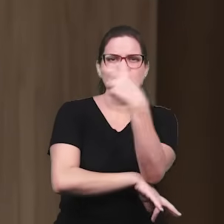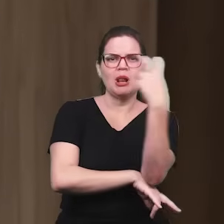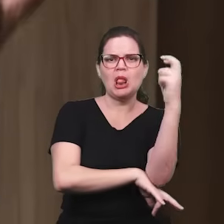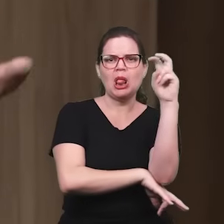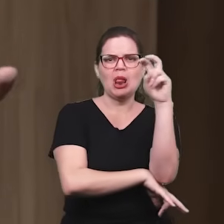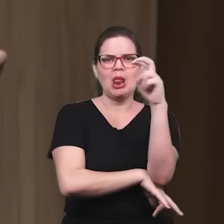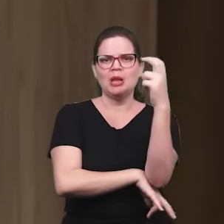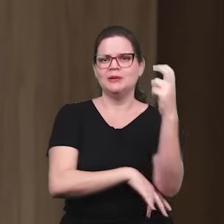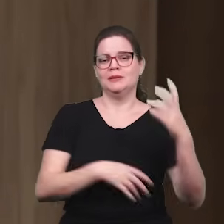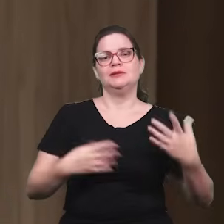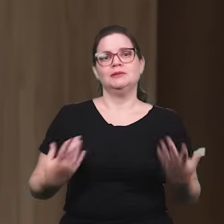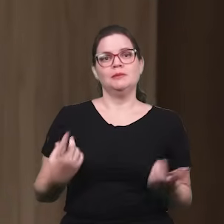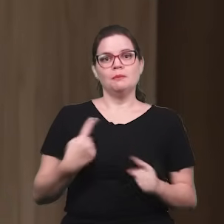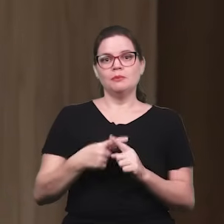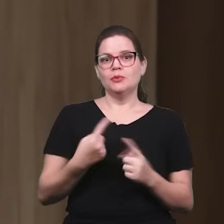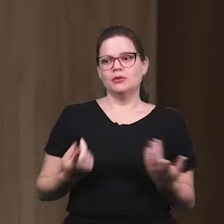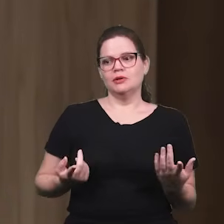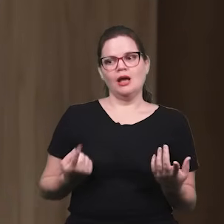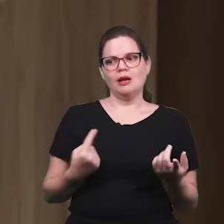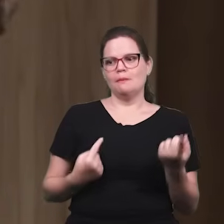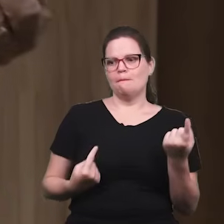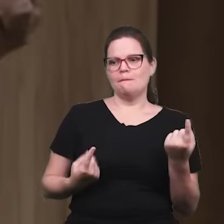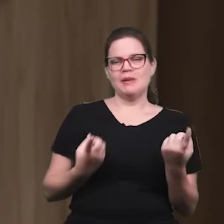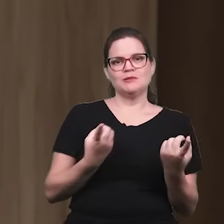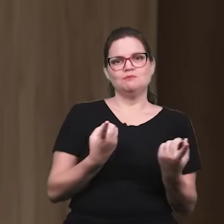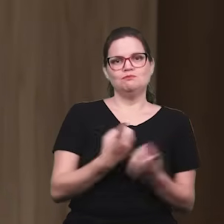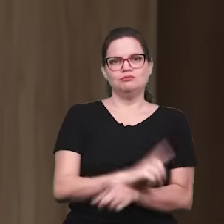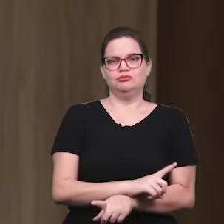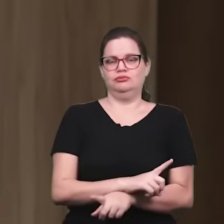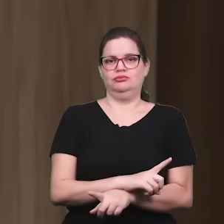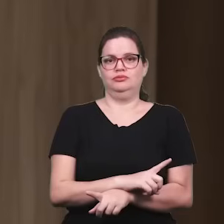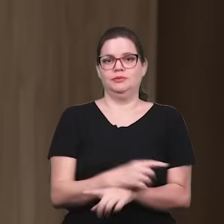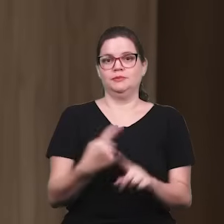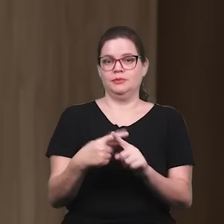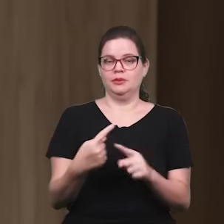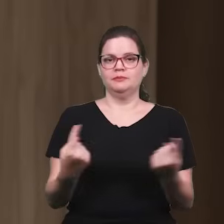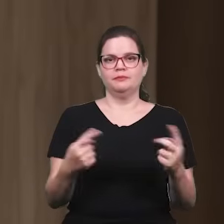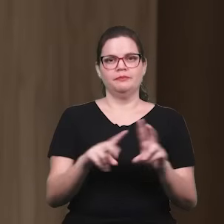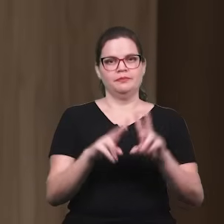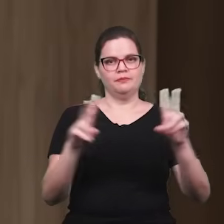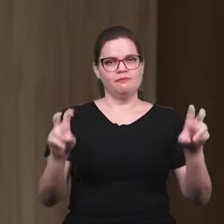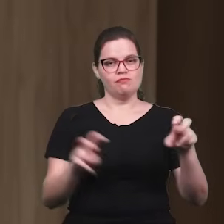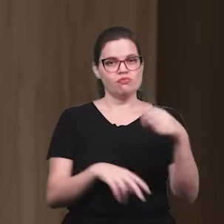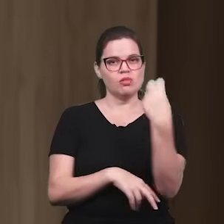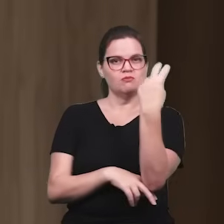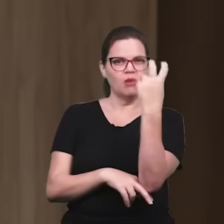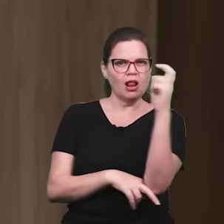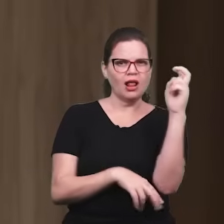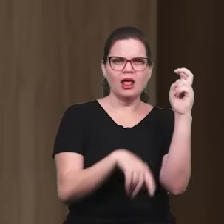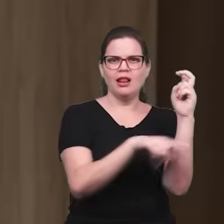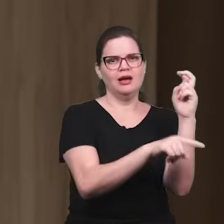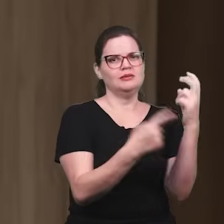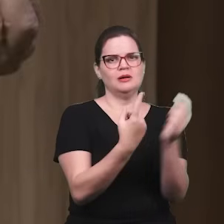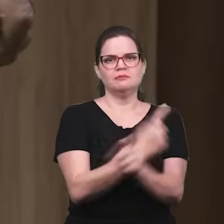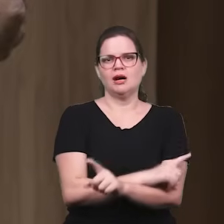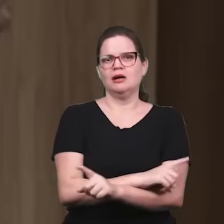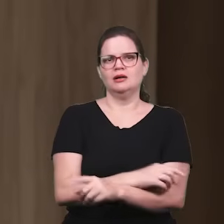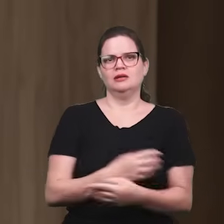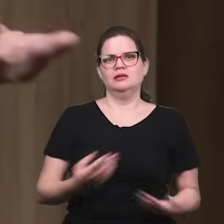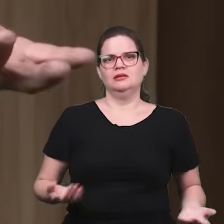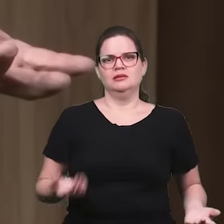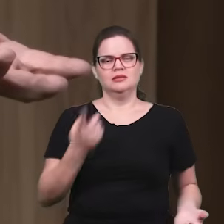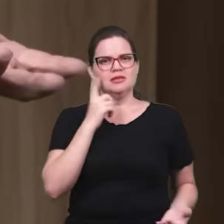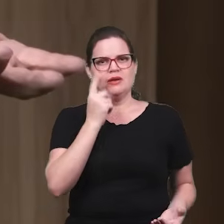né, um socorro de Deus, transformaram aquele objeto que foi levantado num amuleto,